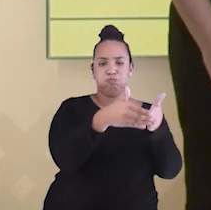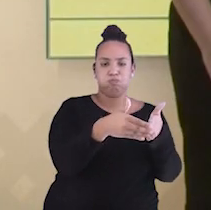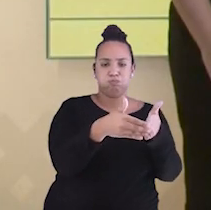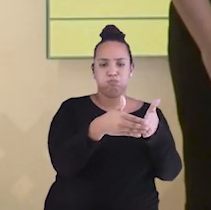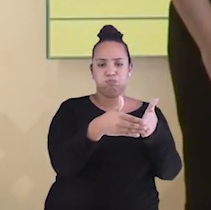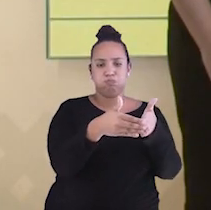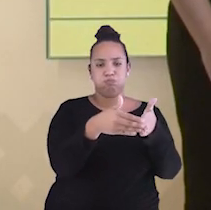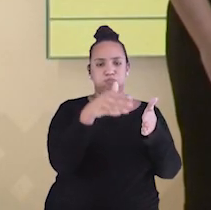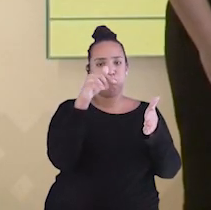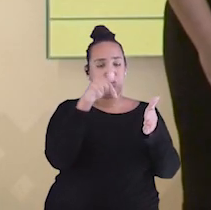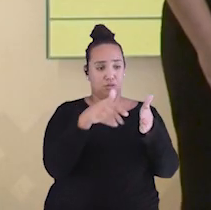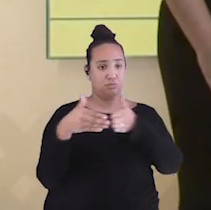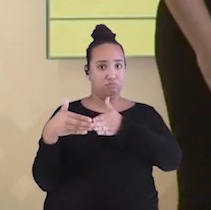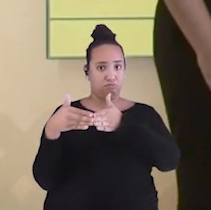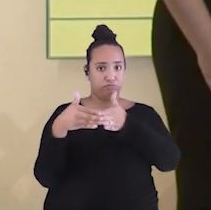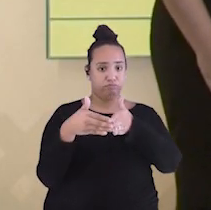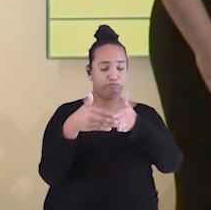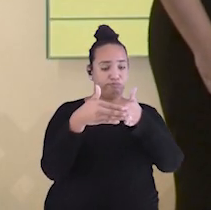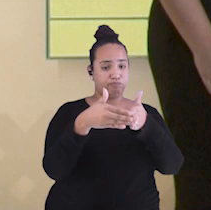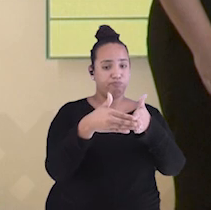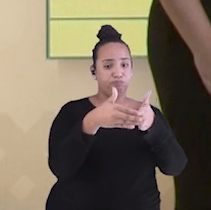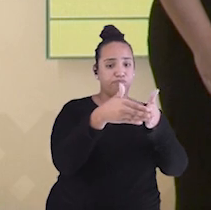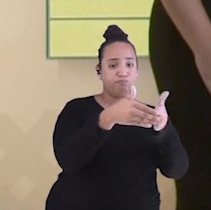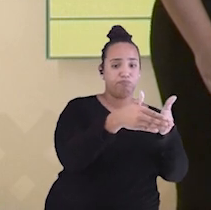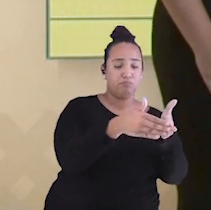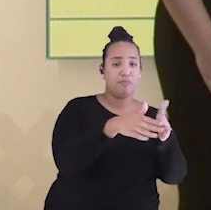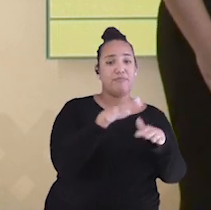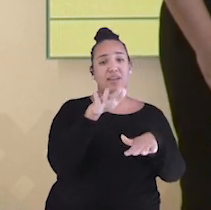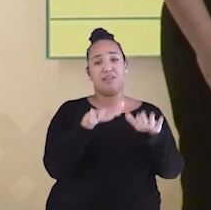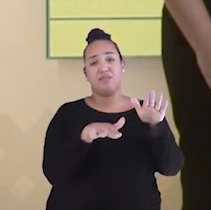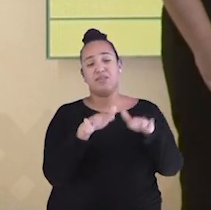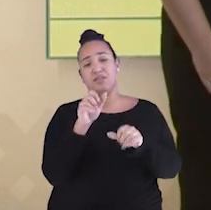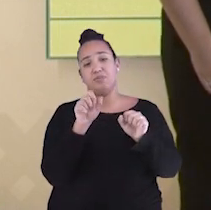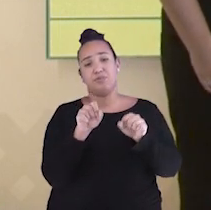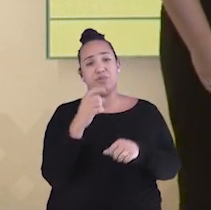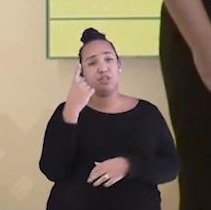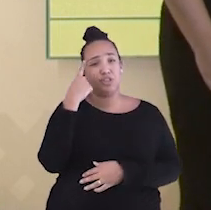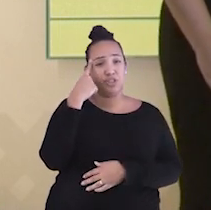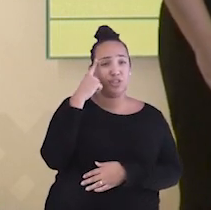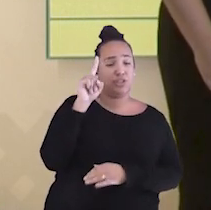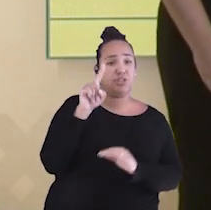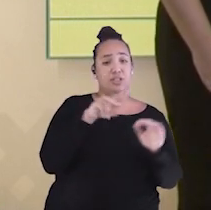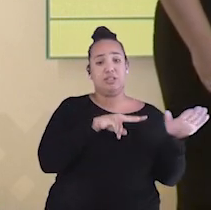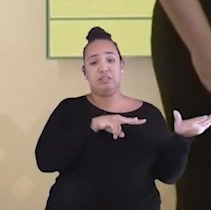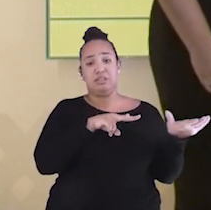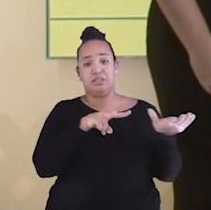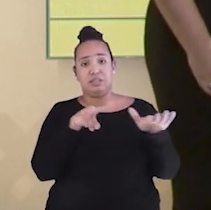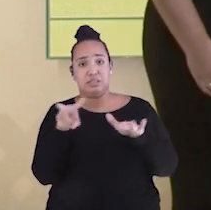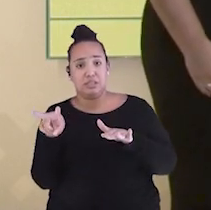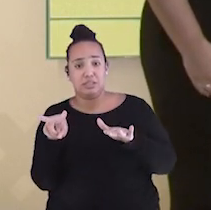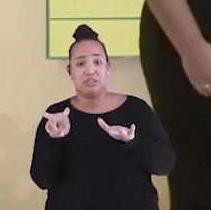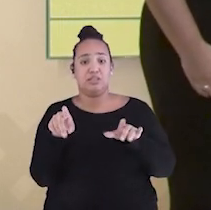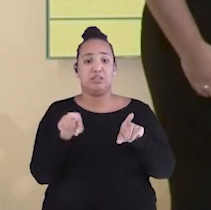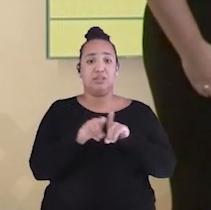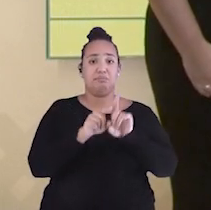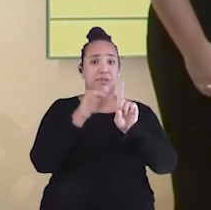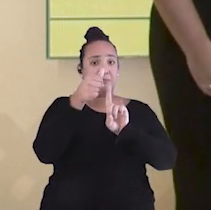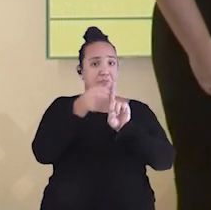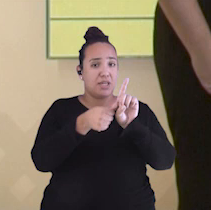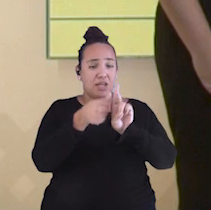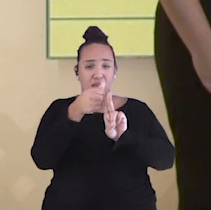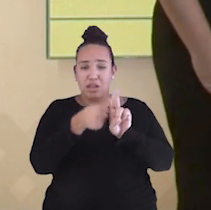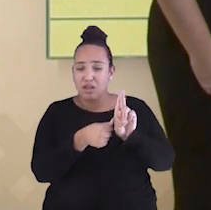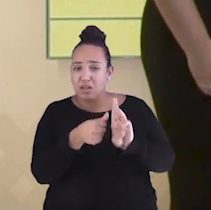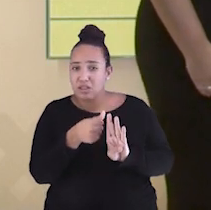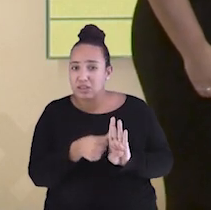E lá, durante a viagem, que às vezes duravam dias, semanas e até mesmo